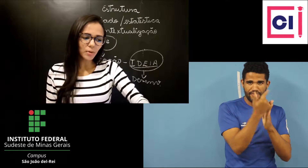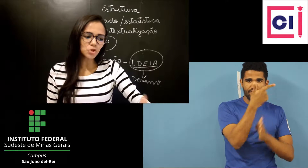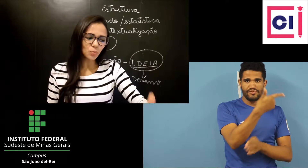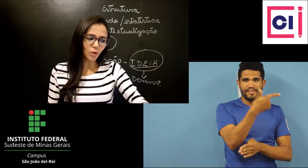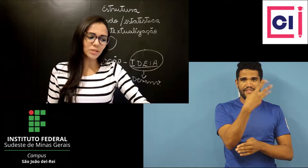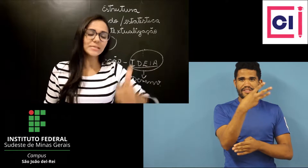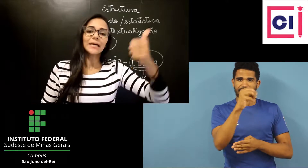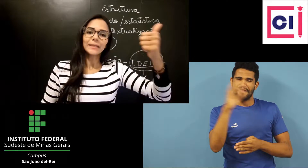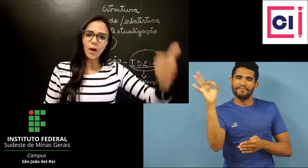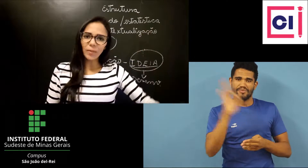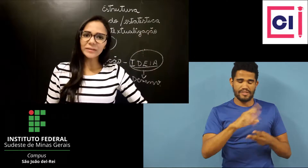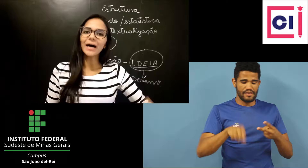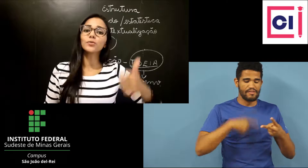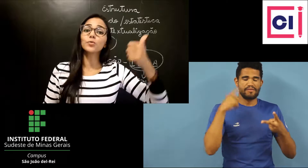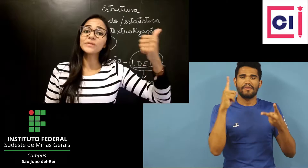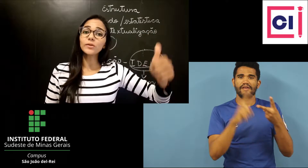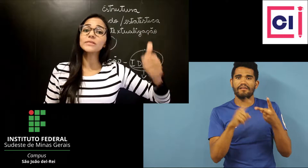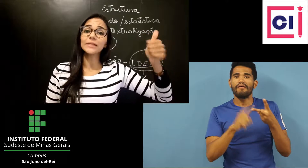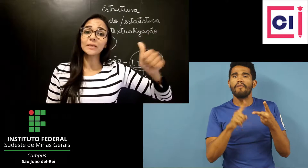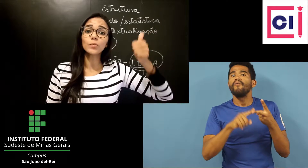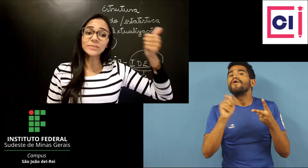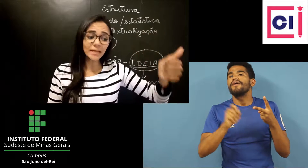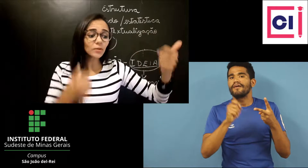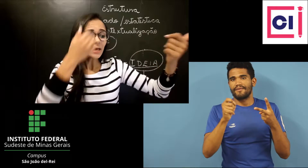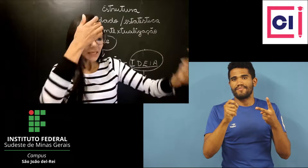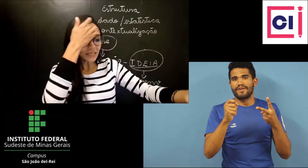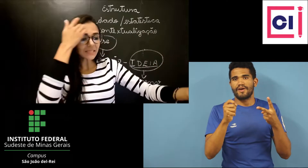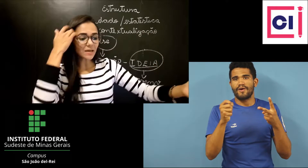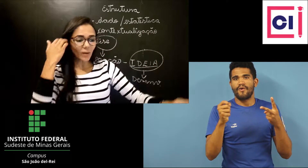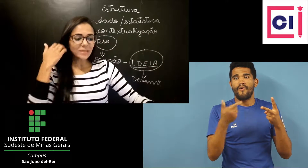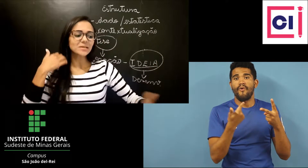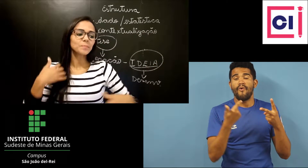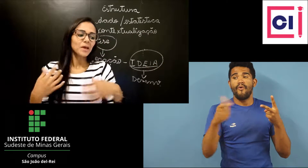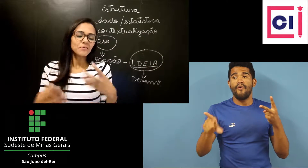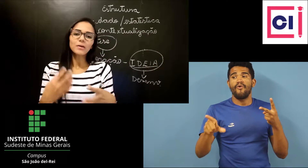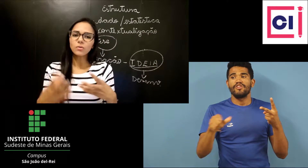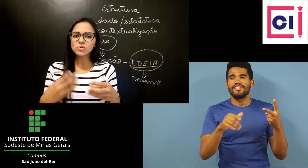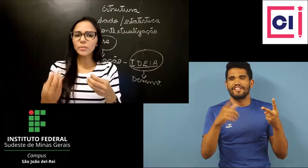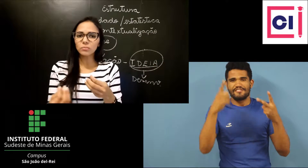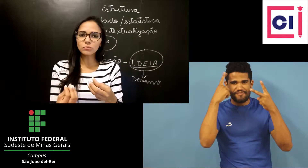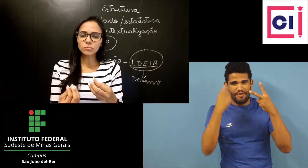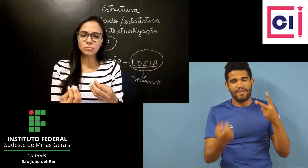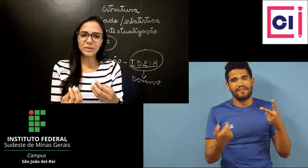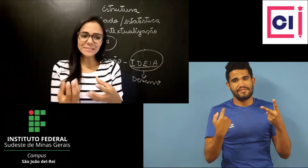do número de mortes ter aumentado 230%, e na sequência